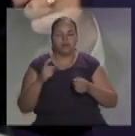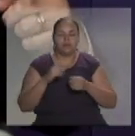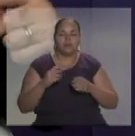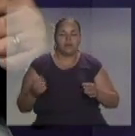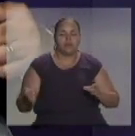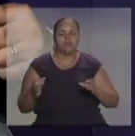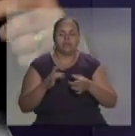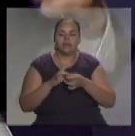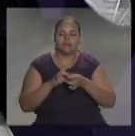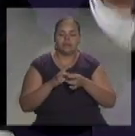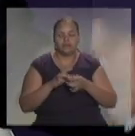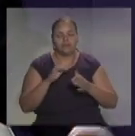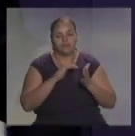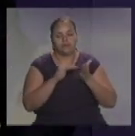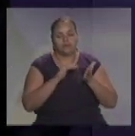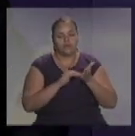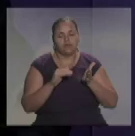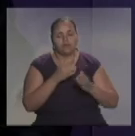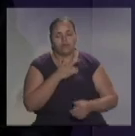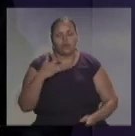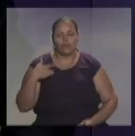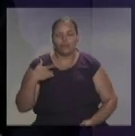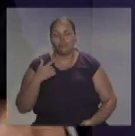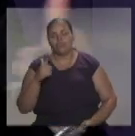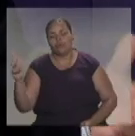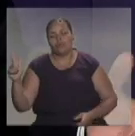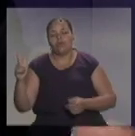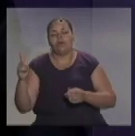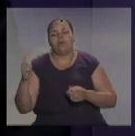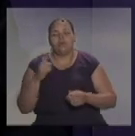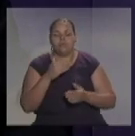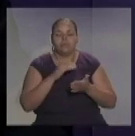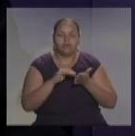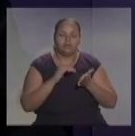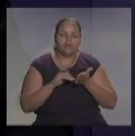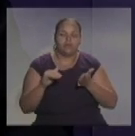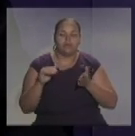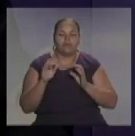entre a Secretaria de Saúde e a Secretaria de Educação. Porque não é só